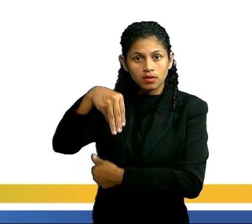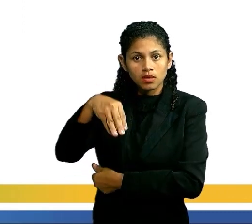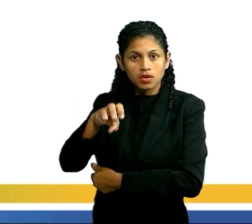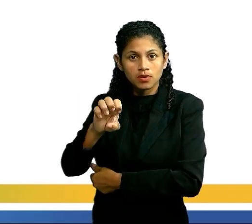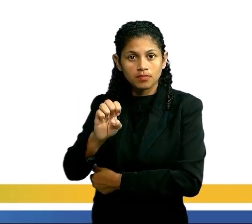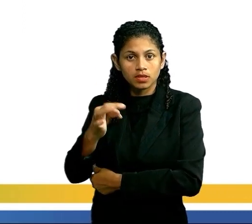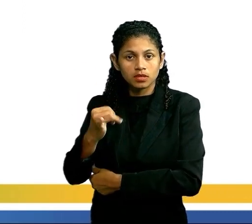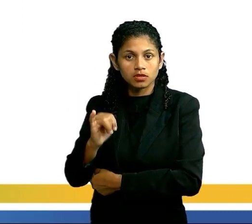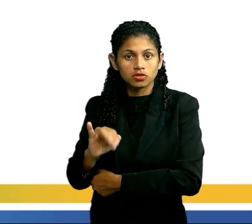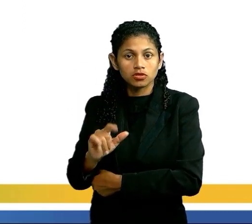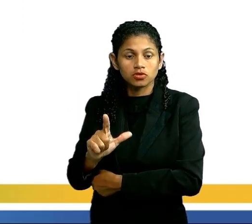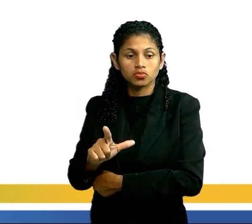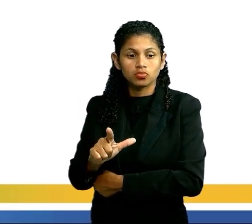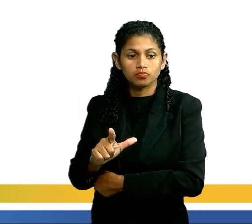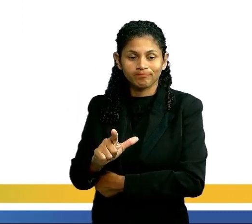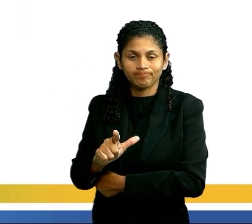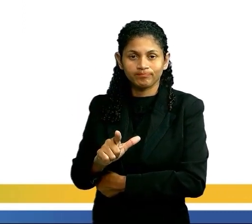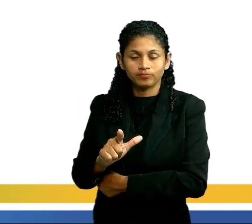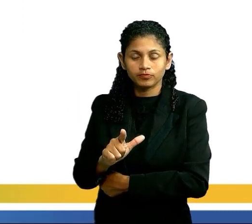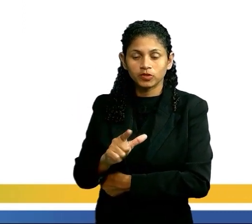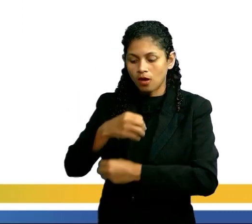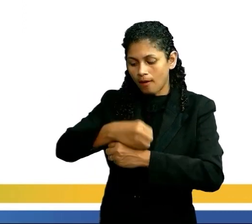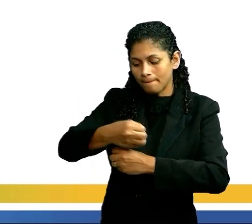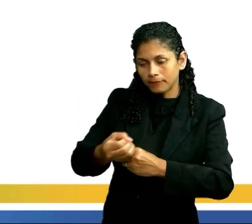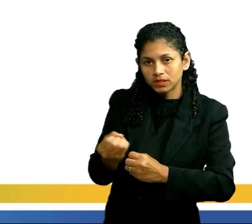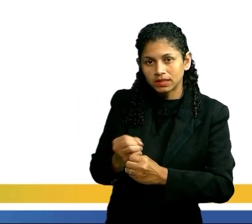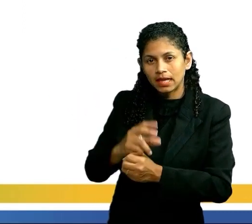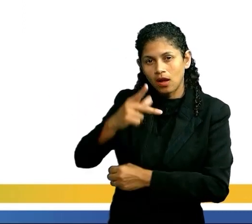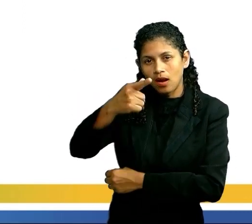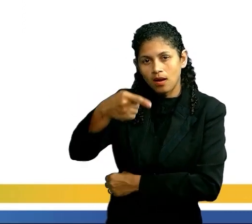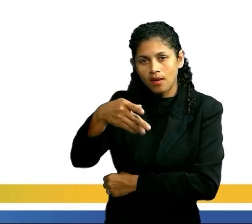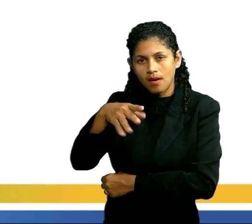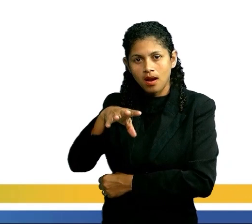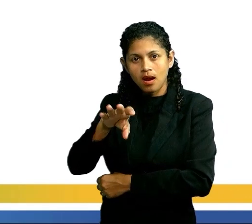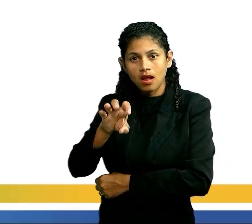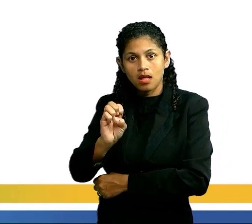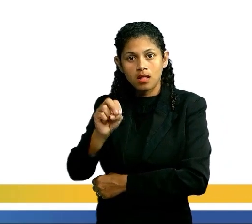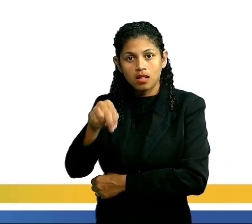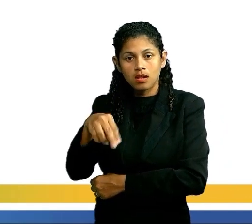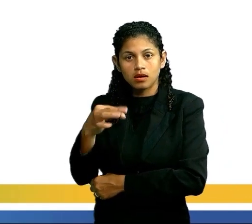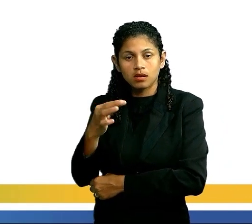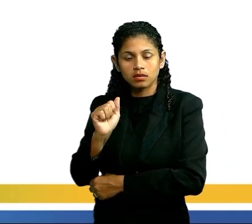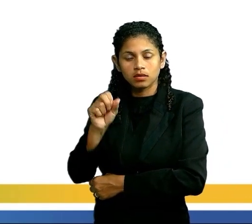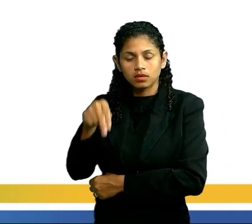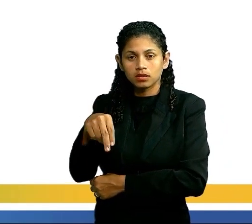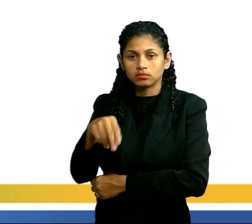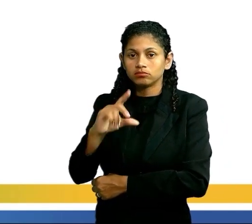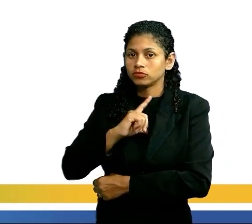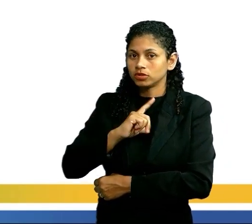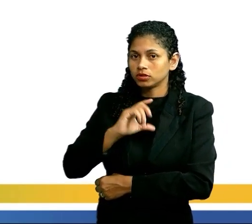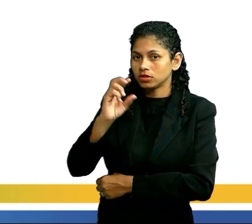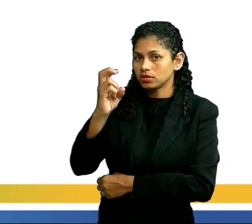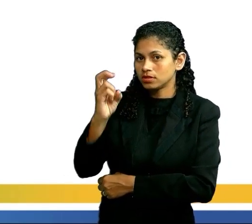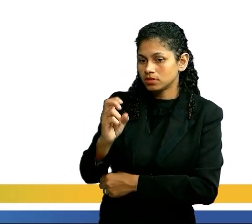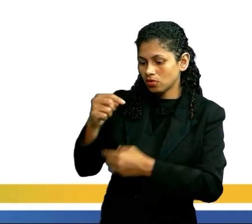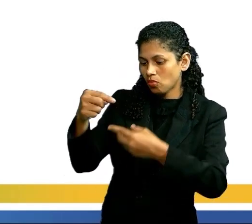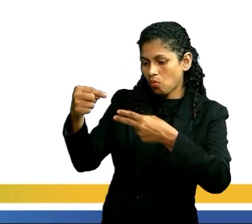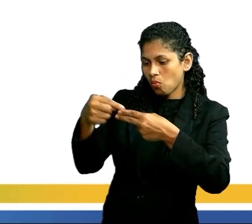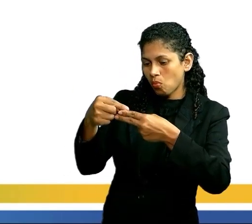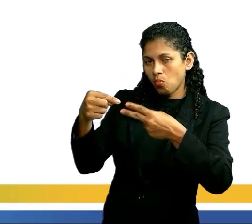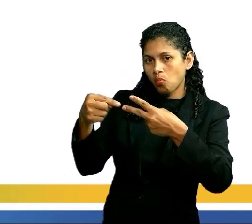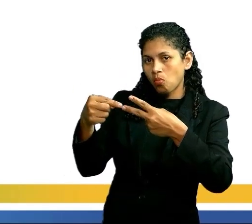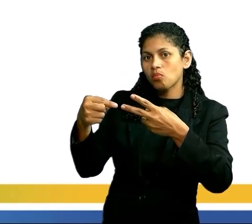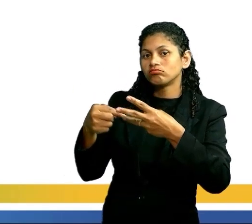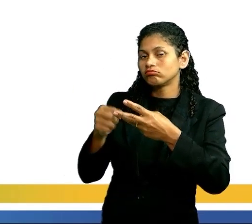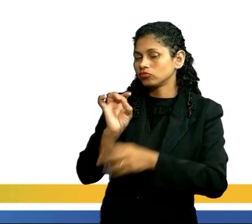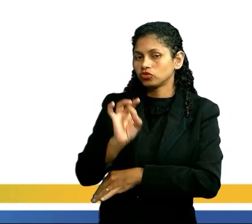a molécula é um pentano. É uma molécula que tem 5 carbonos só com ligações simples. Fala de ciclo